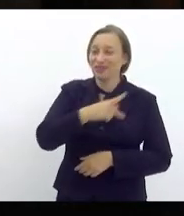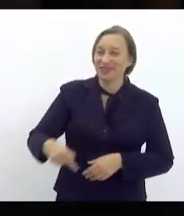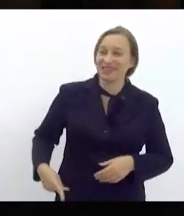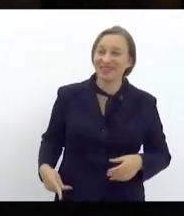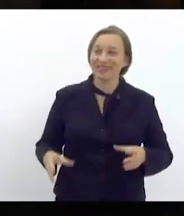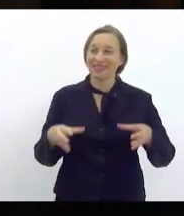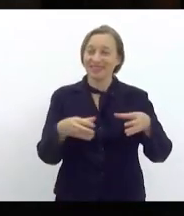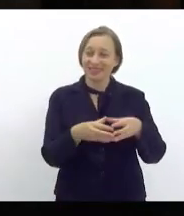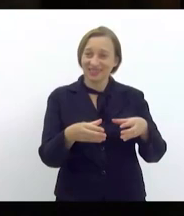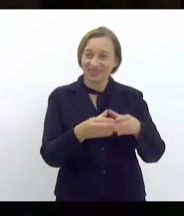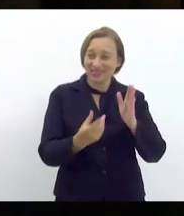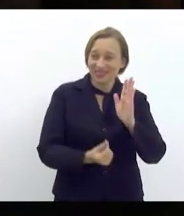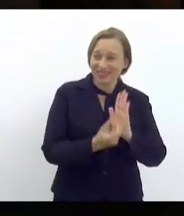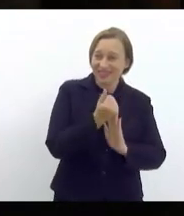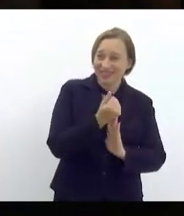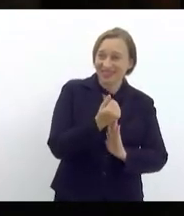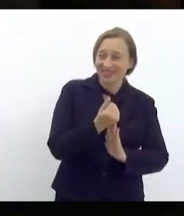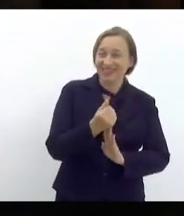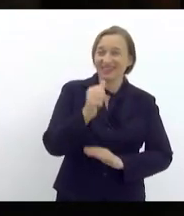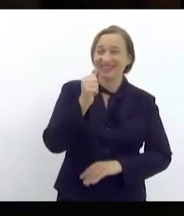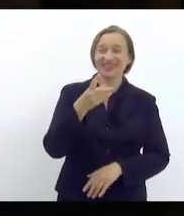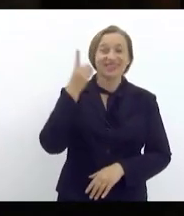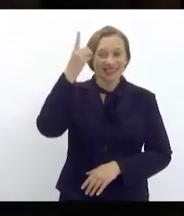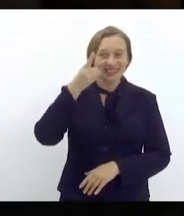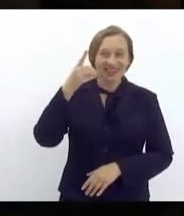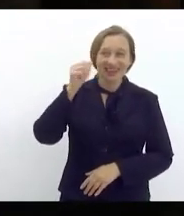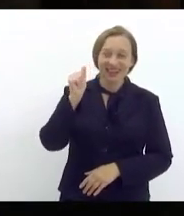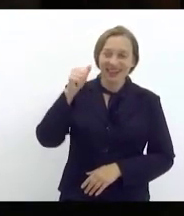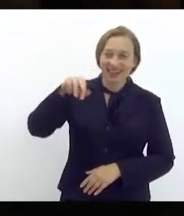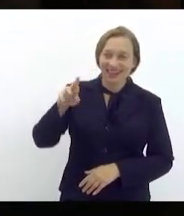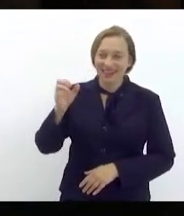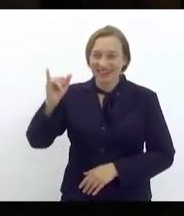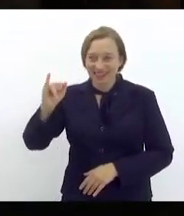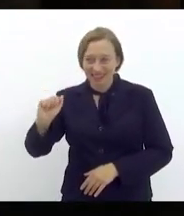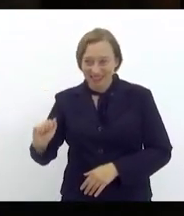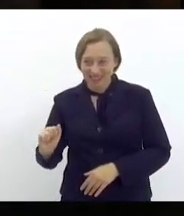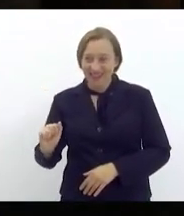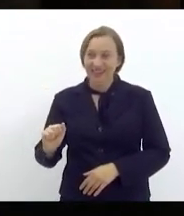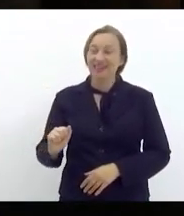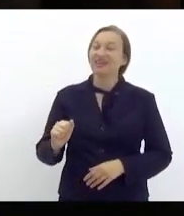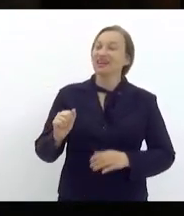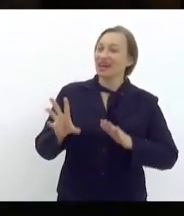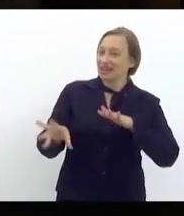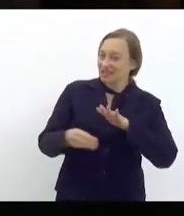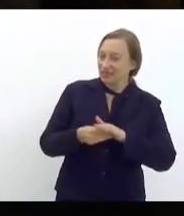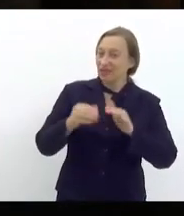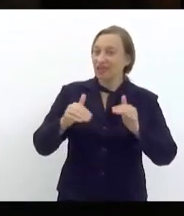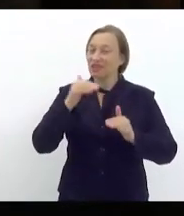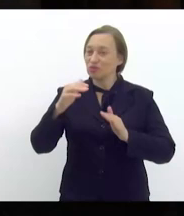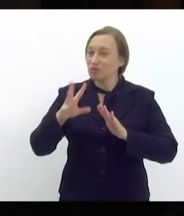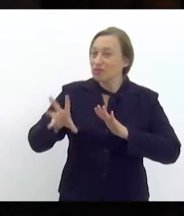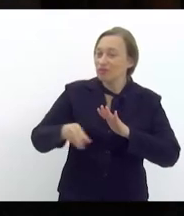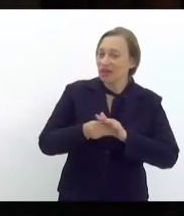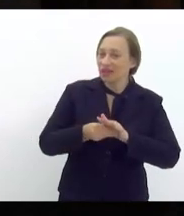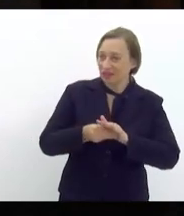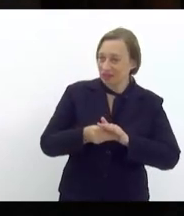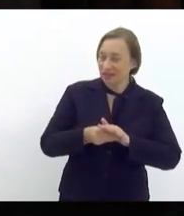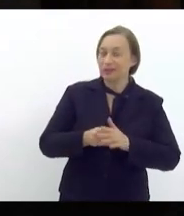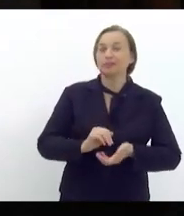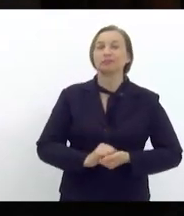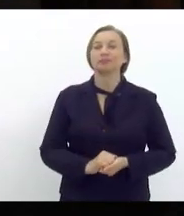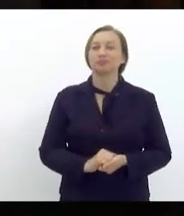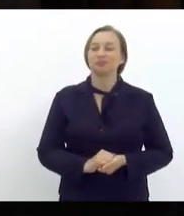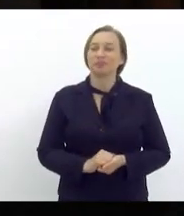Correia deputado André Correia em poder garantir minimamente as emendas e as sub-emendas na verdade em sua maioria sub